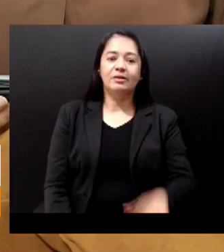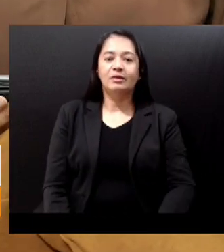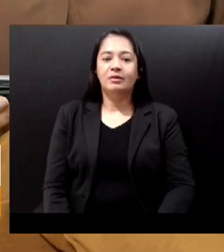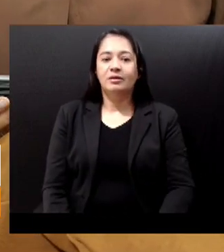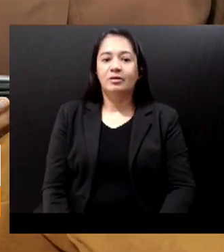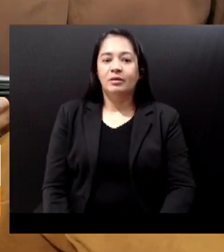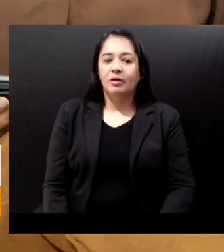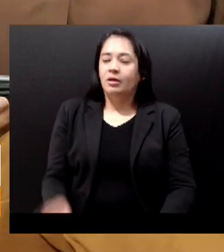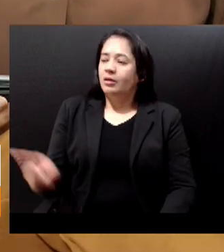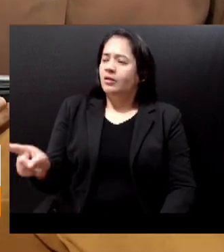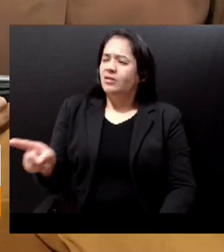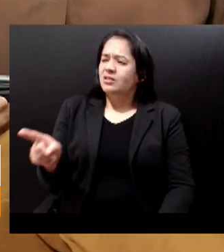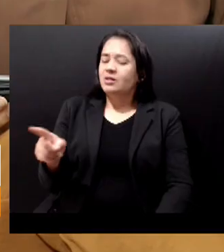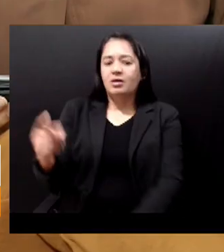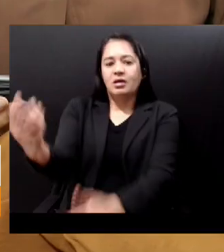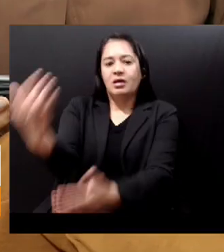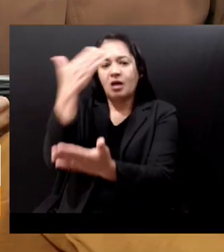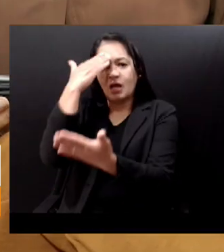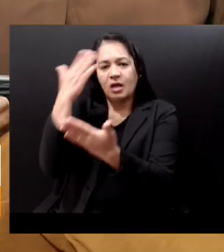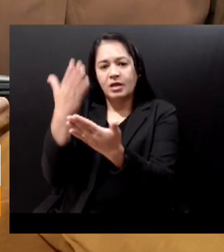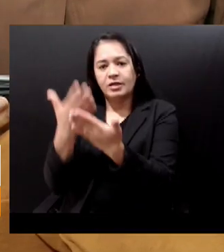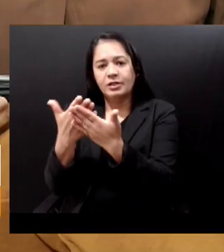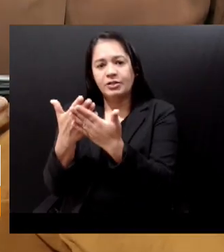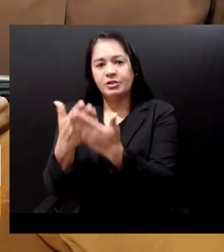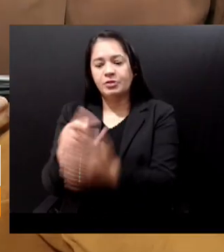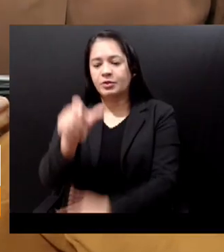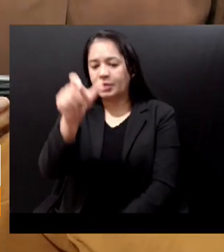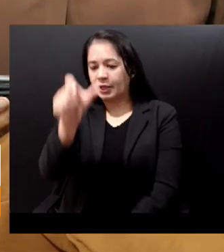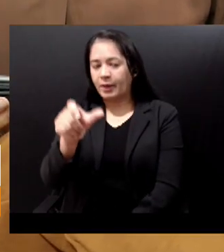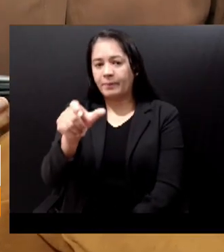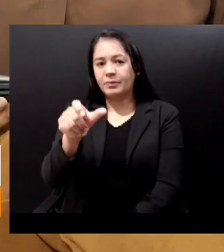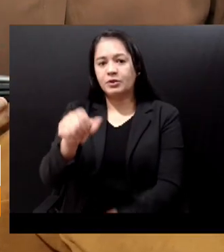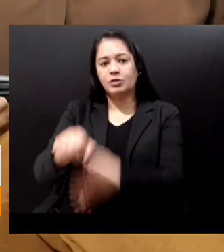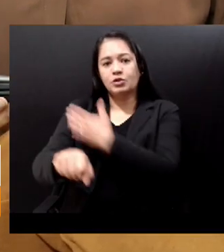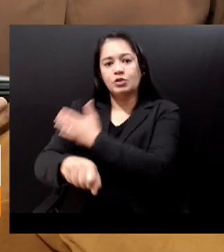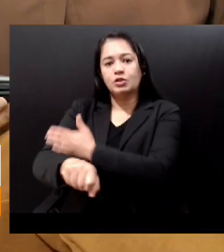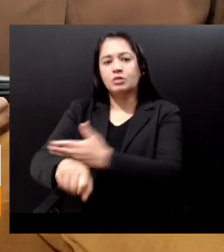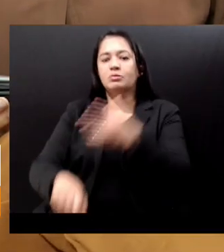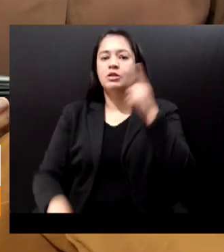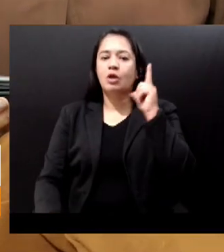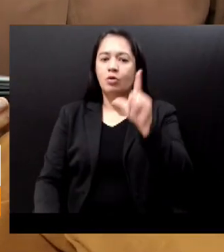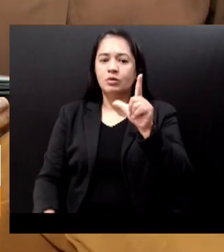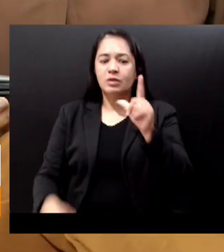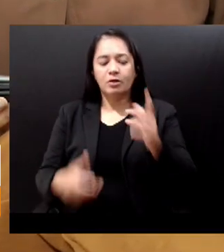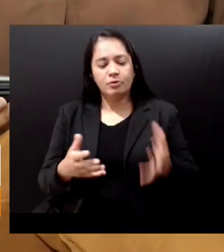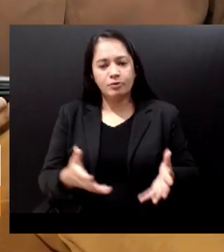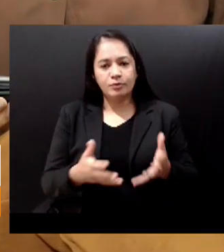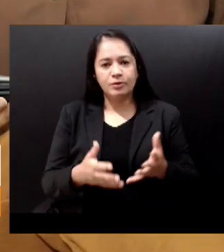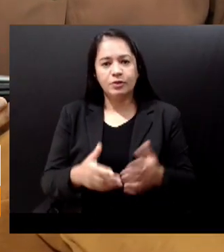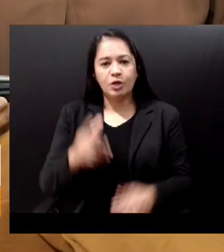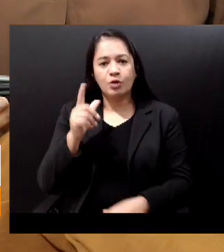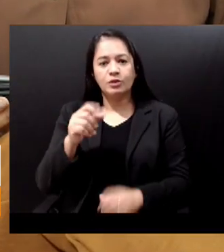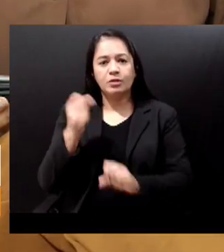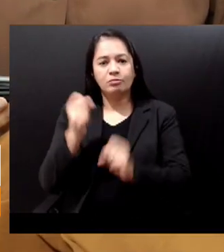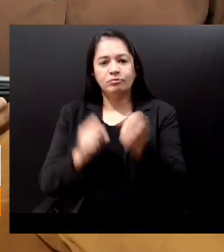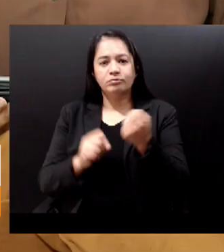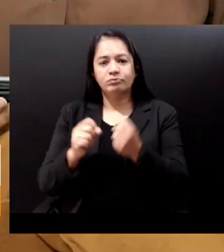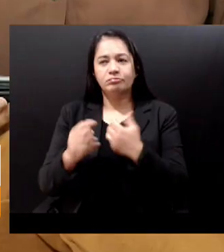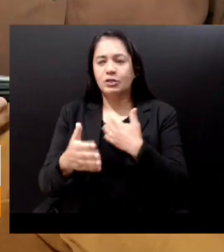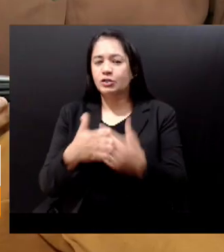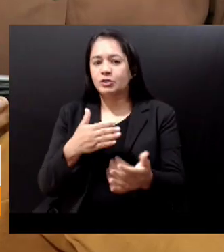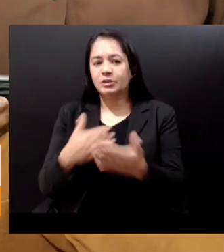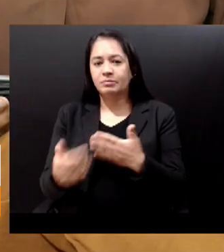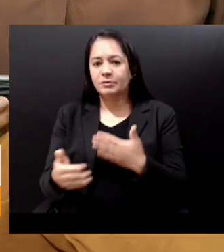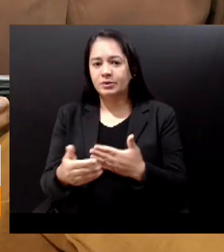quem consegue ter disciplina, motivação e consegue executar uma atividade física, seja ela, a gente não está falando de academia aqui,